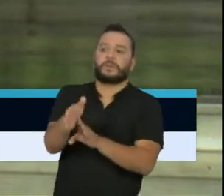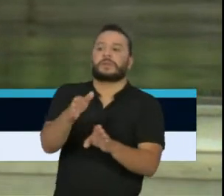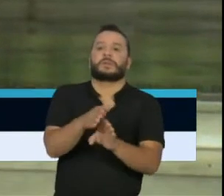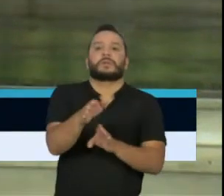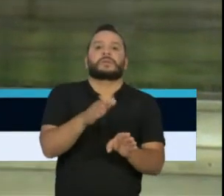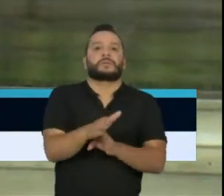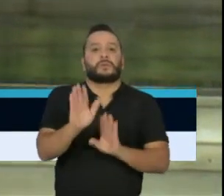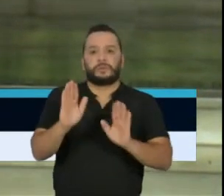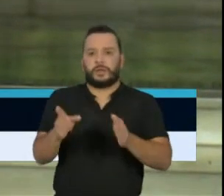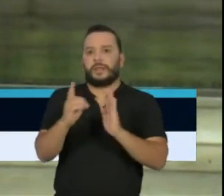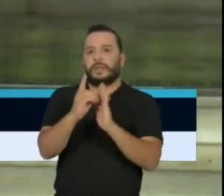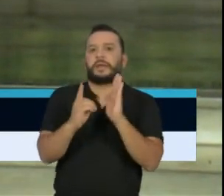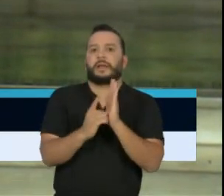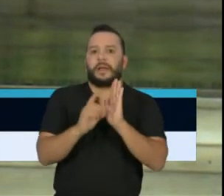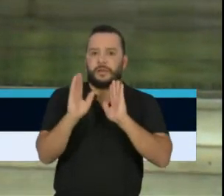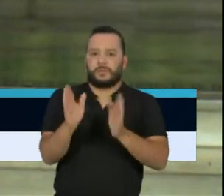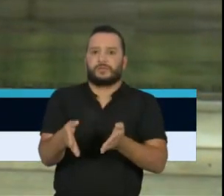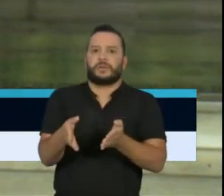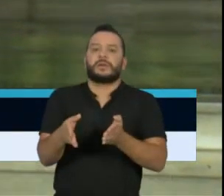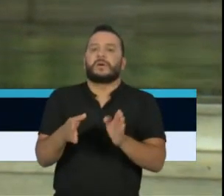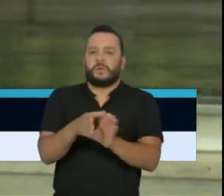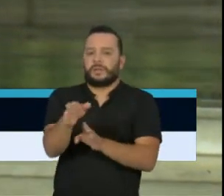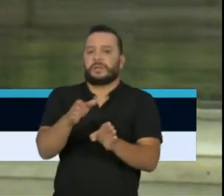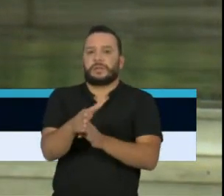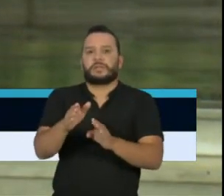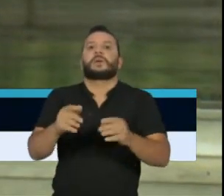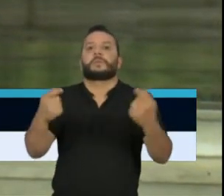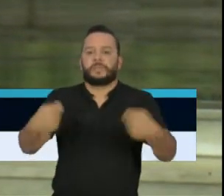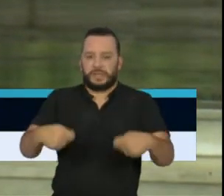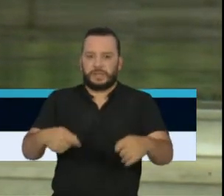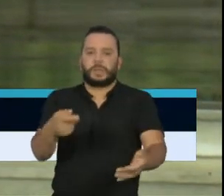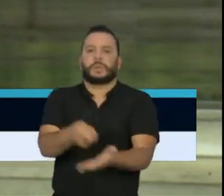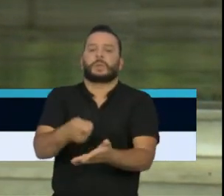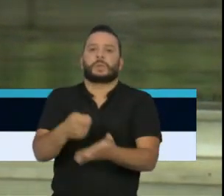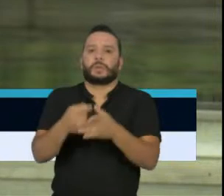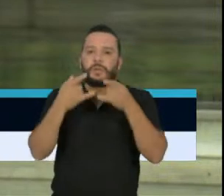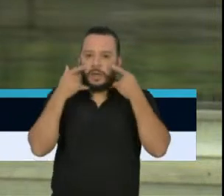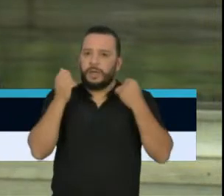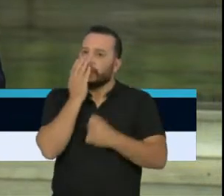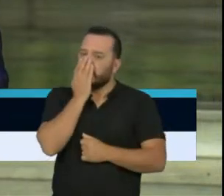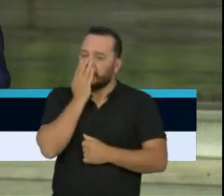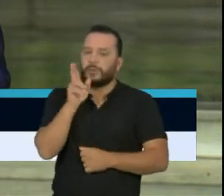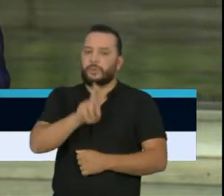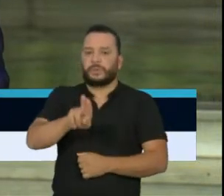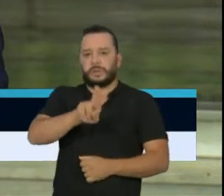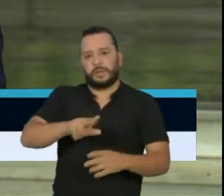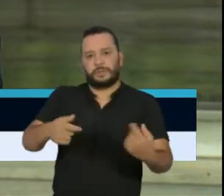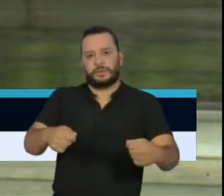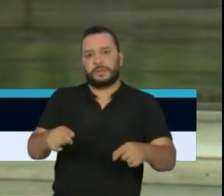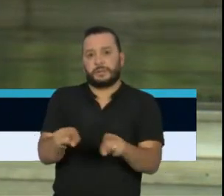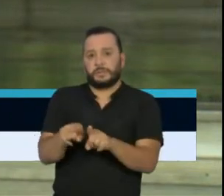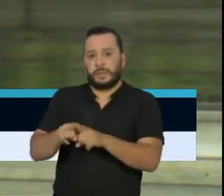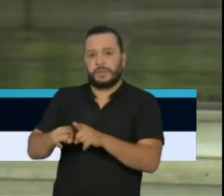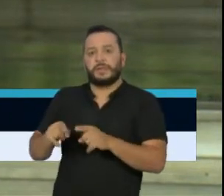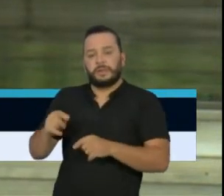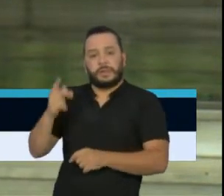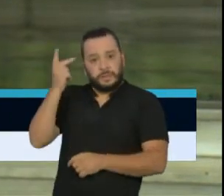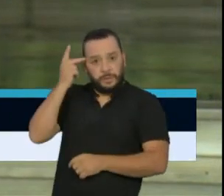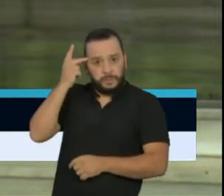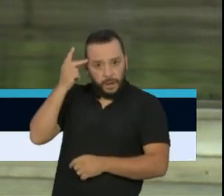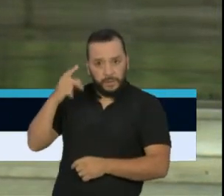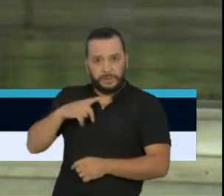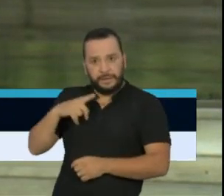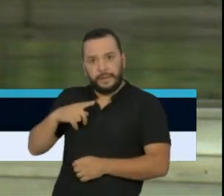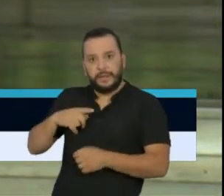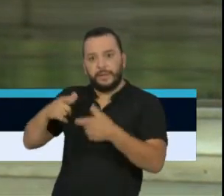por decreto e nós estamos fazendo o mesmo por decreto amanhã. Lembrando que várias outras cidades do estado de São Paulo seguiram